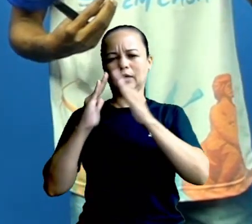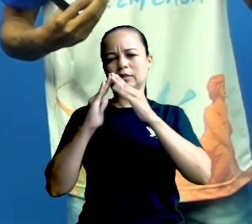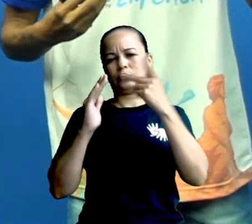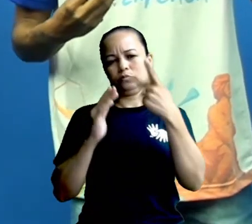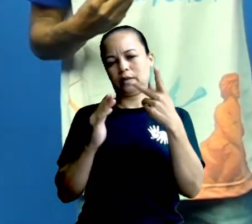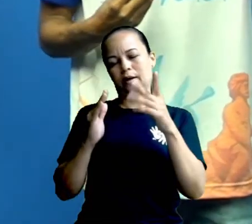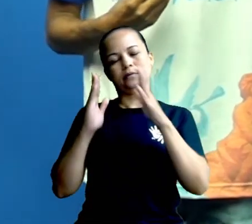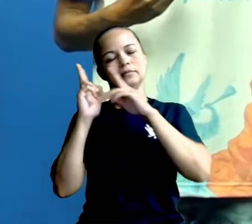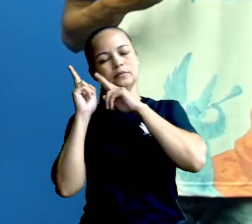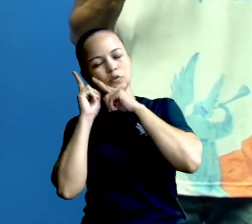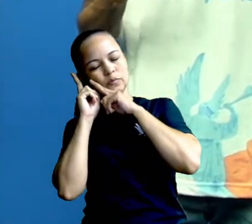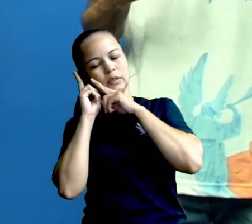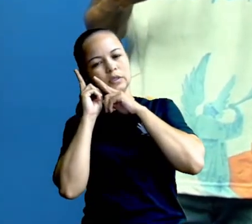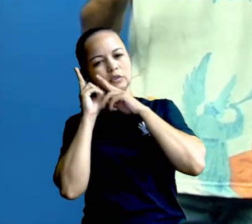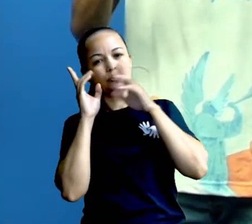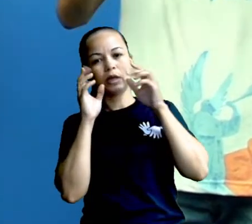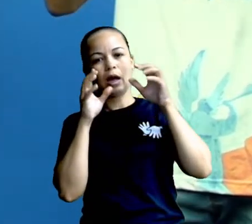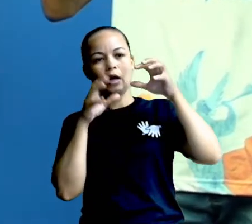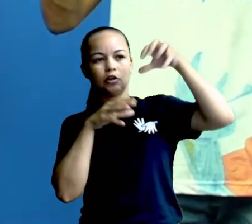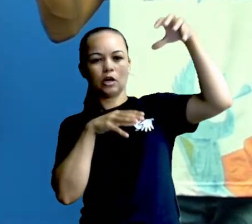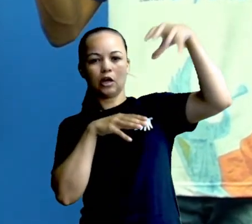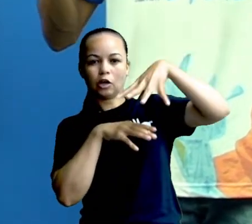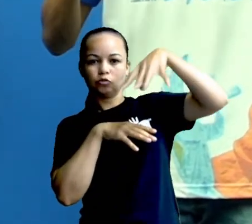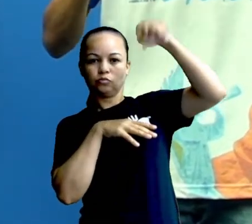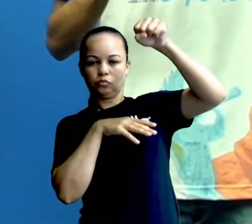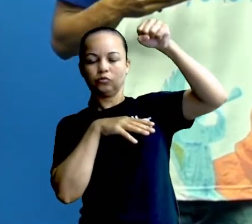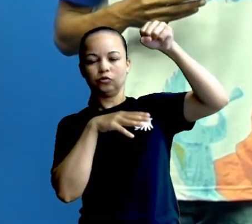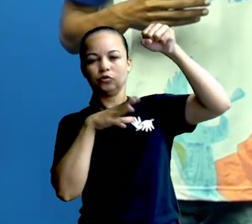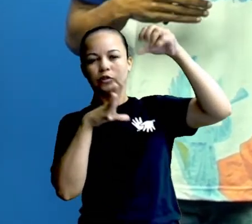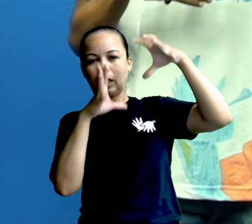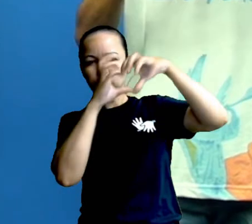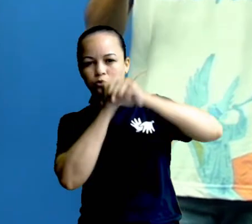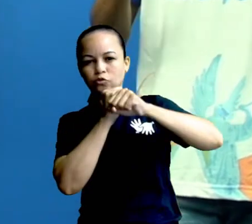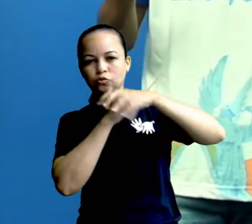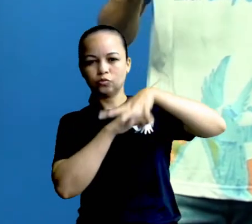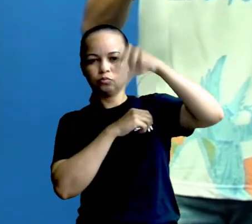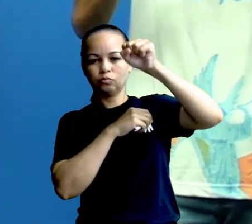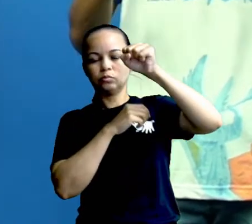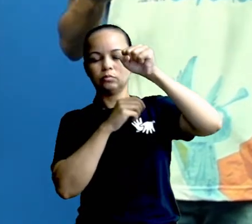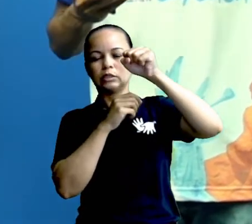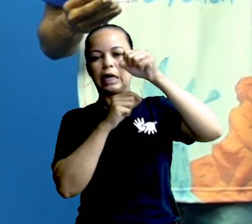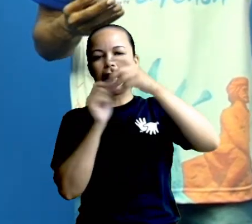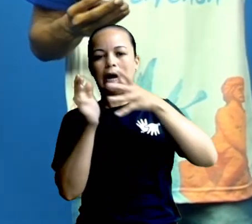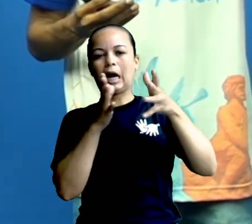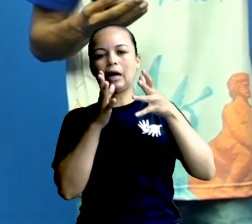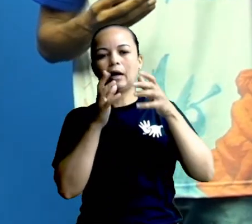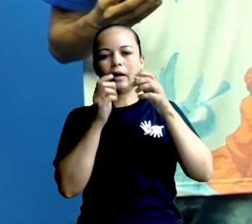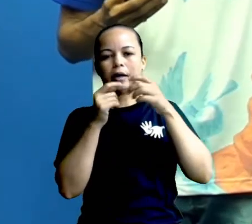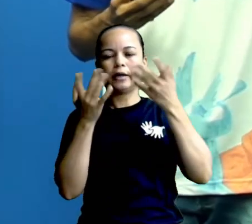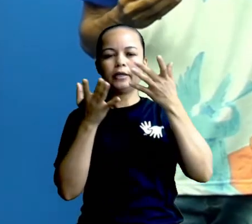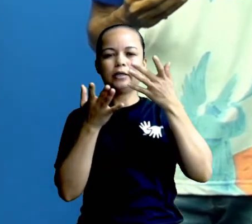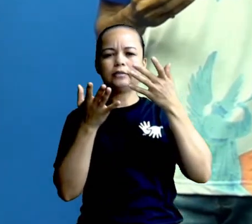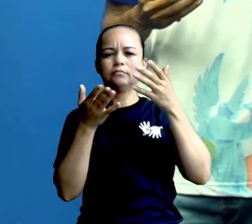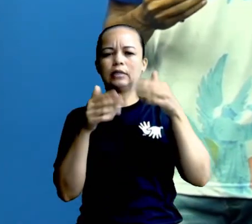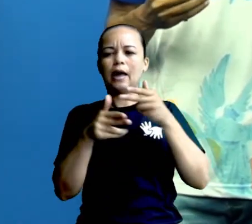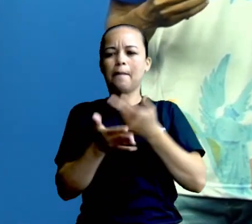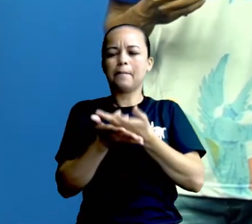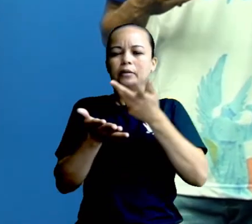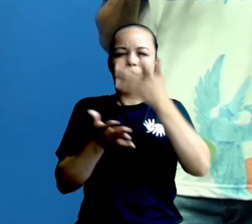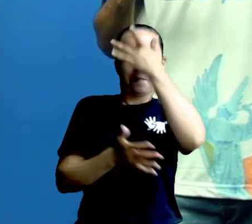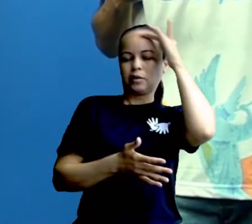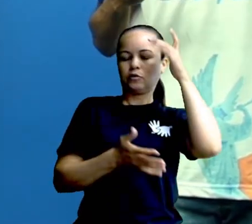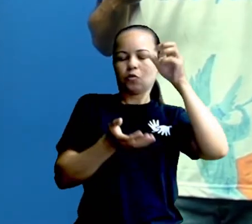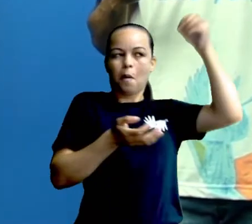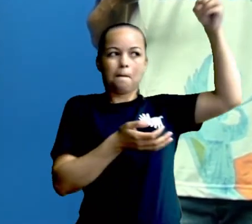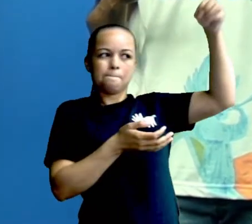quando você está na sua casa dormindo, tudo apagado, a luz tudo apagada, está no breu, no escuro total. E de repente